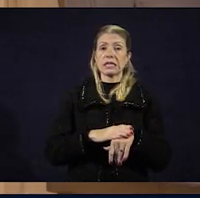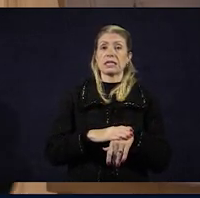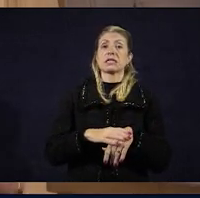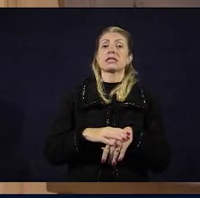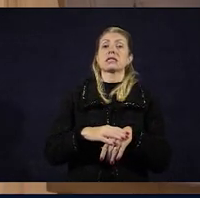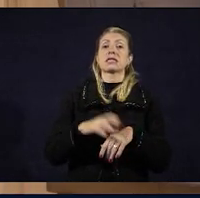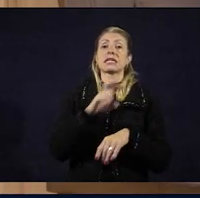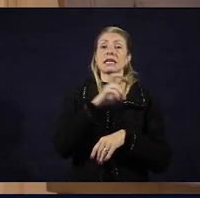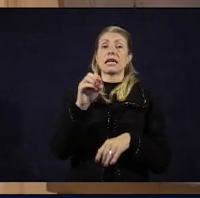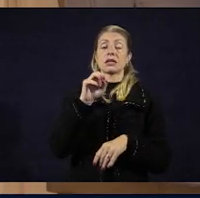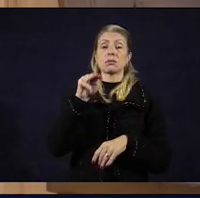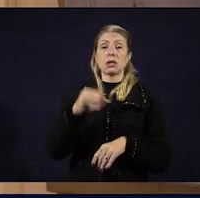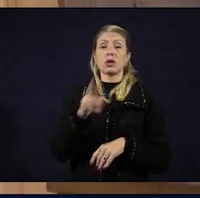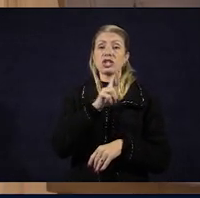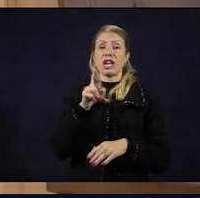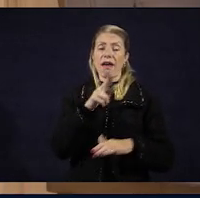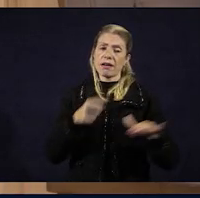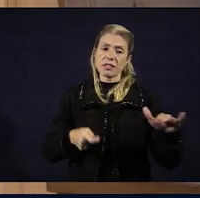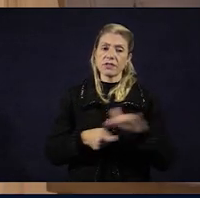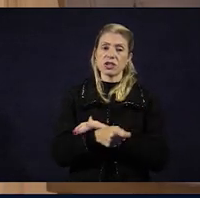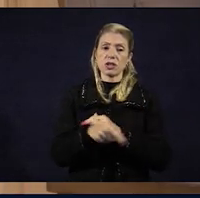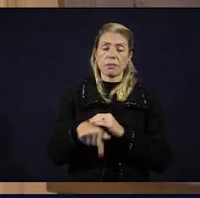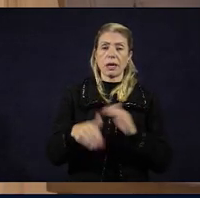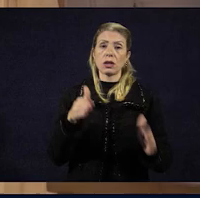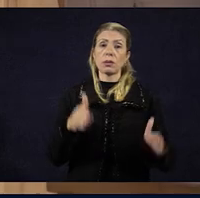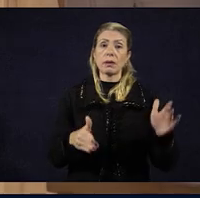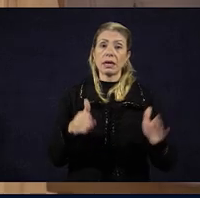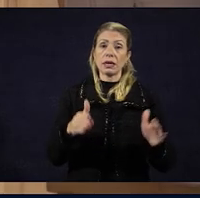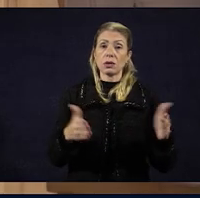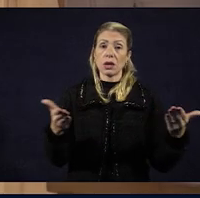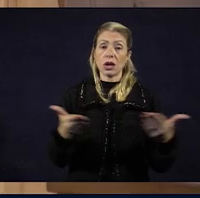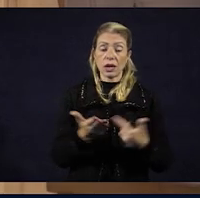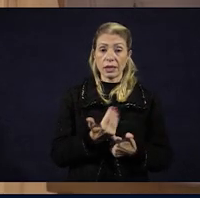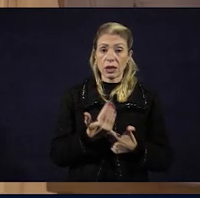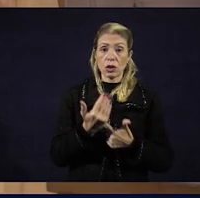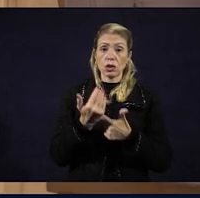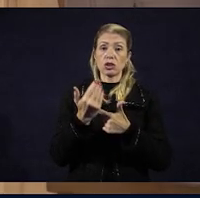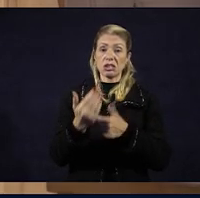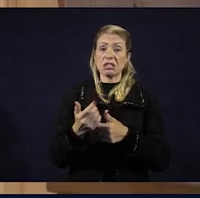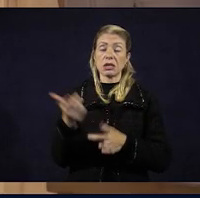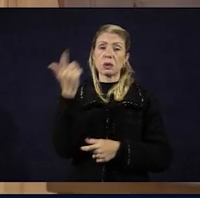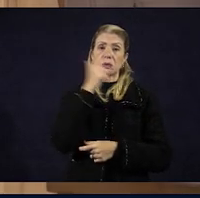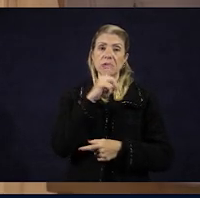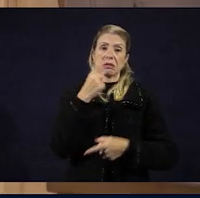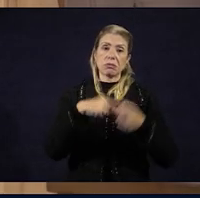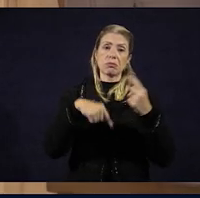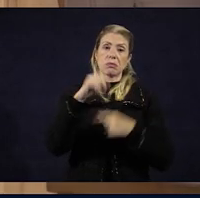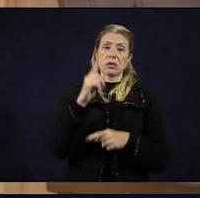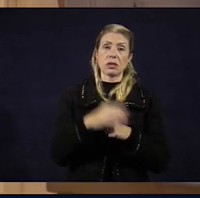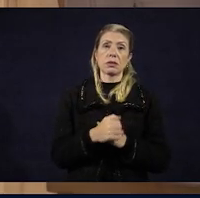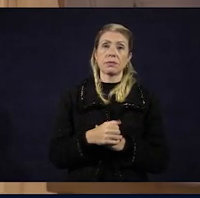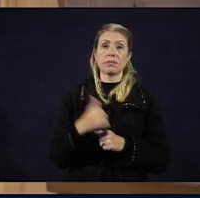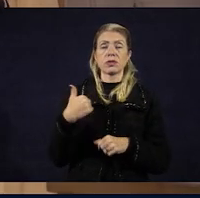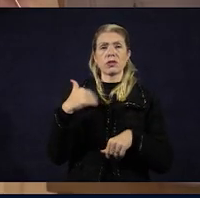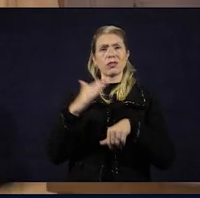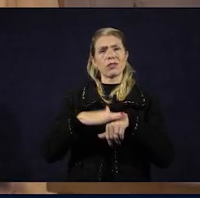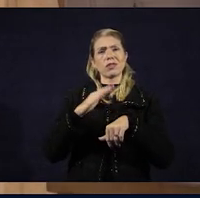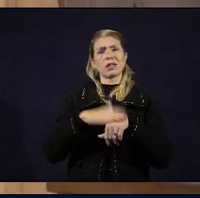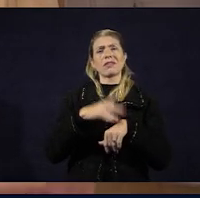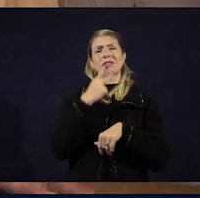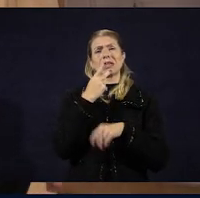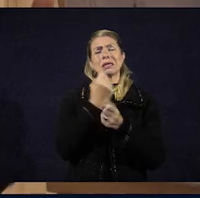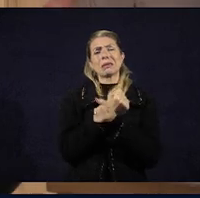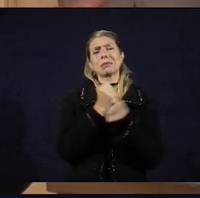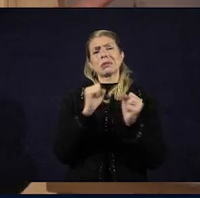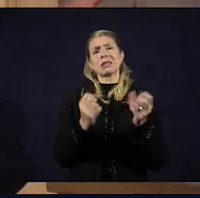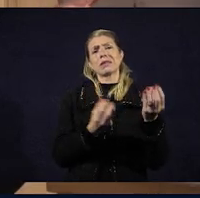de reais né de investimento ao longo desse período e a tecnologia maturou é até engraçado quando eu fiz o Raízen Day lá o pessoal ficou não é possível